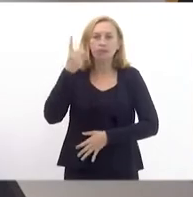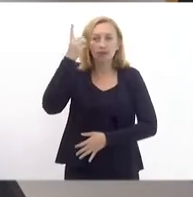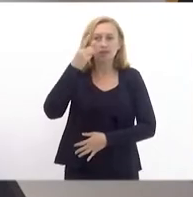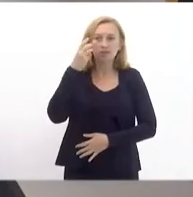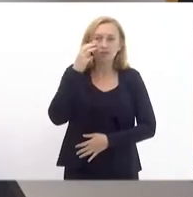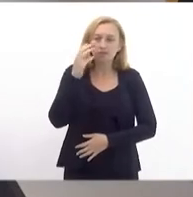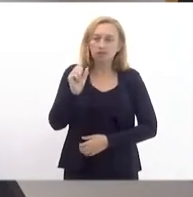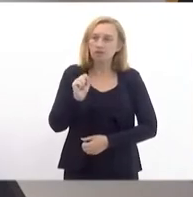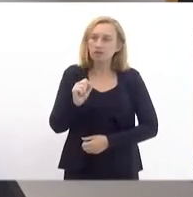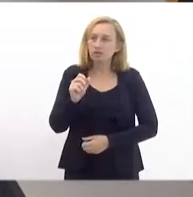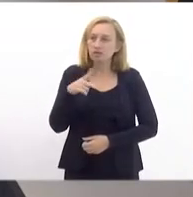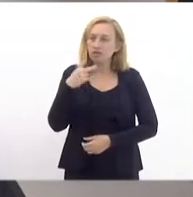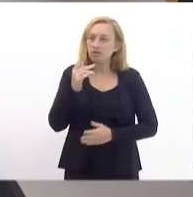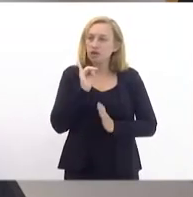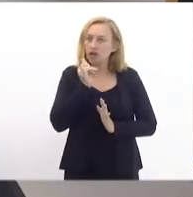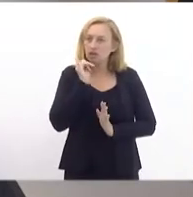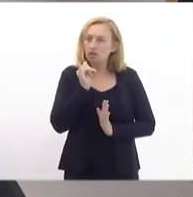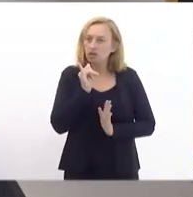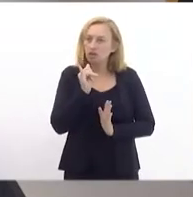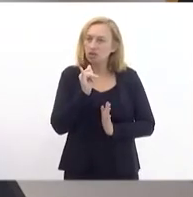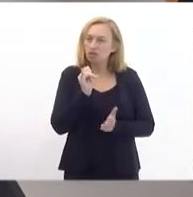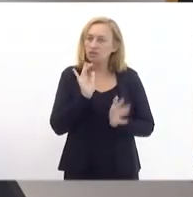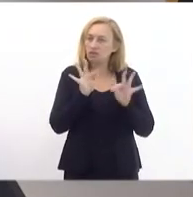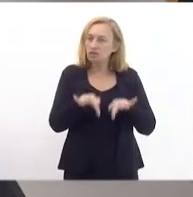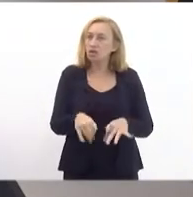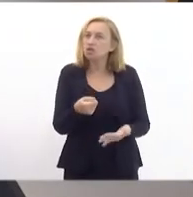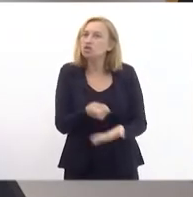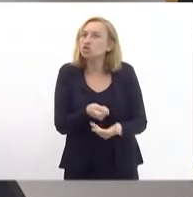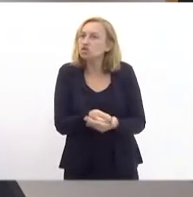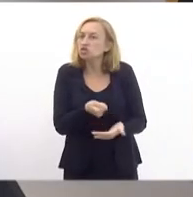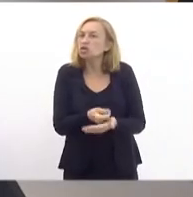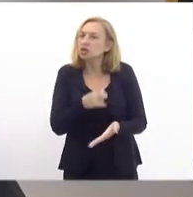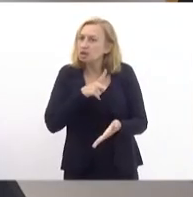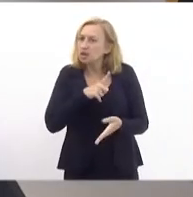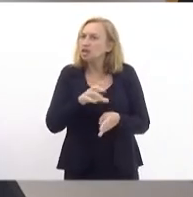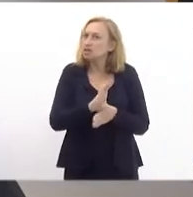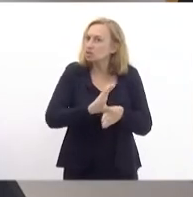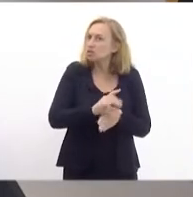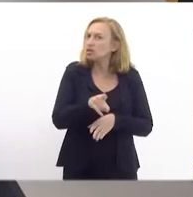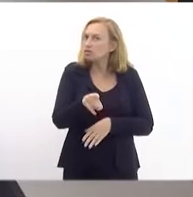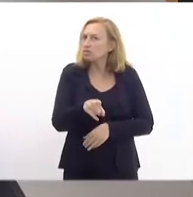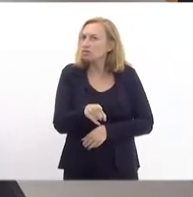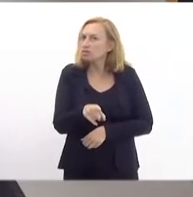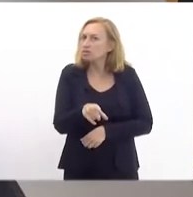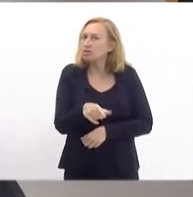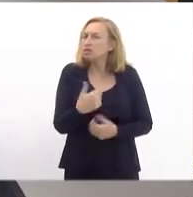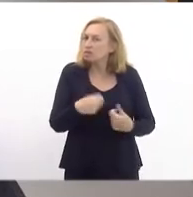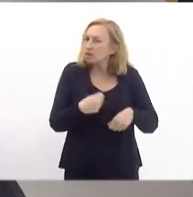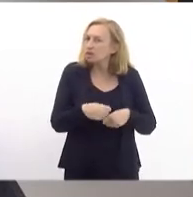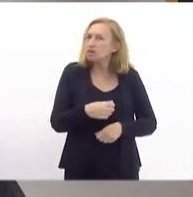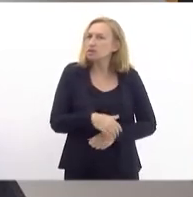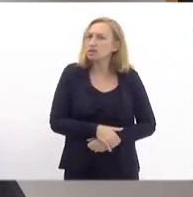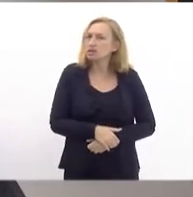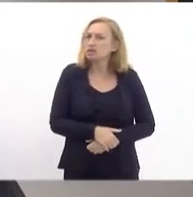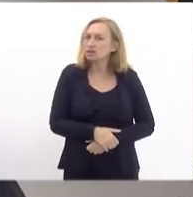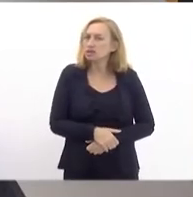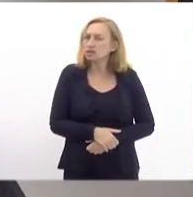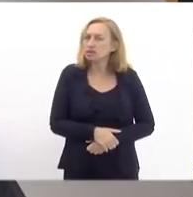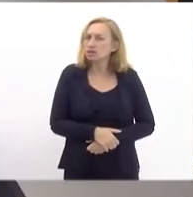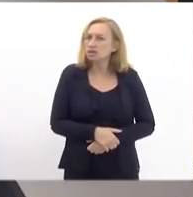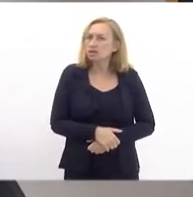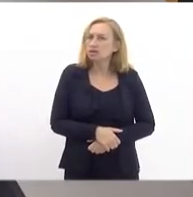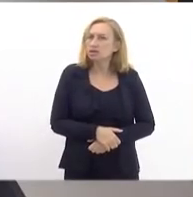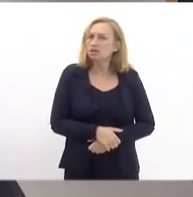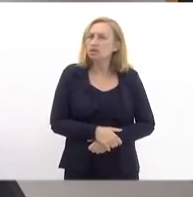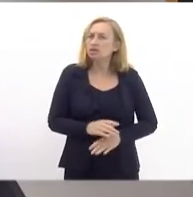Nós vamos colocar isso no relatório final. Vamos exigir isso, que tem que ter esse conselho, tem que existir. Tem que estar participando de todos os